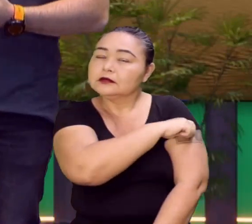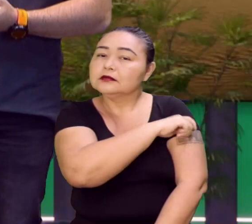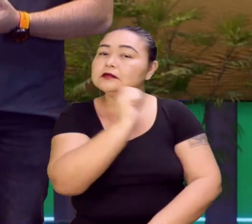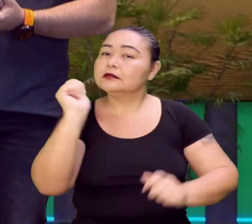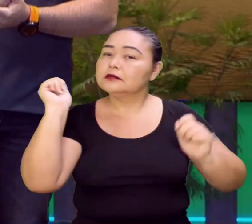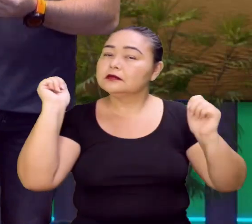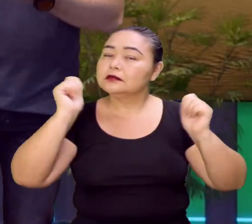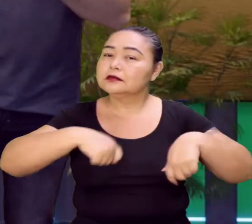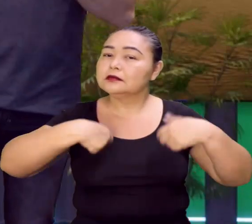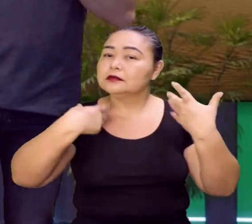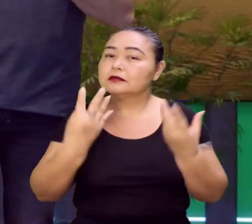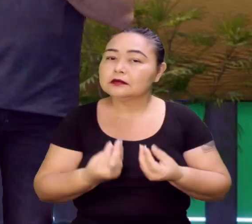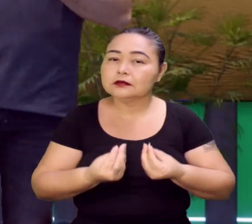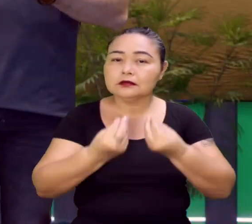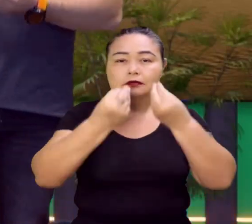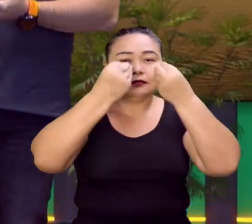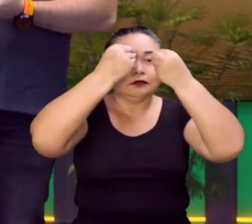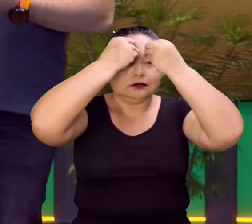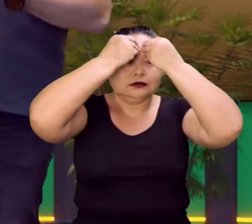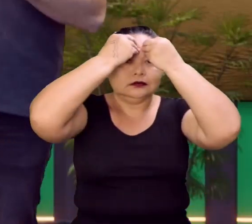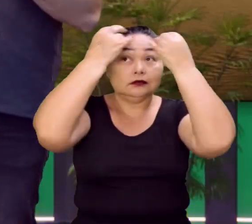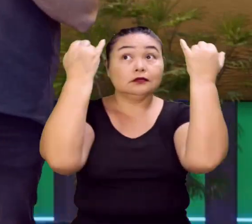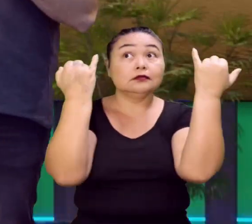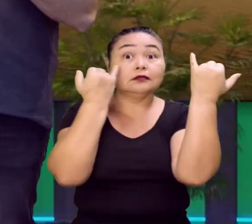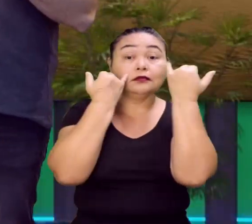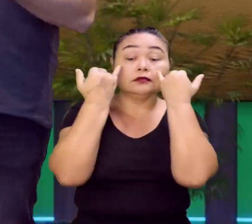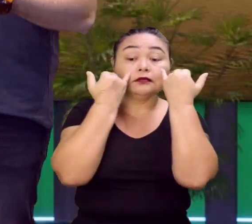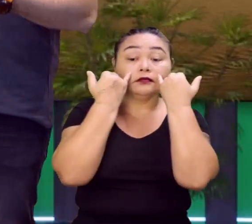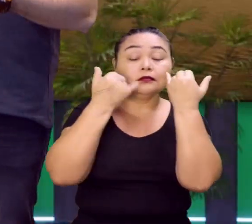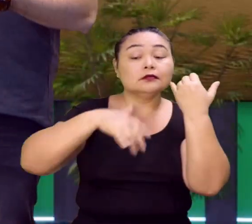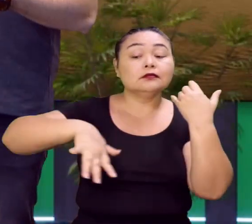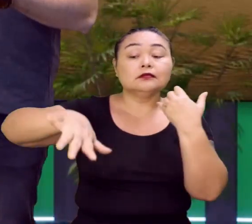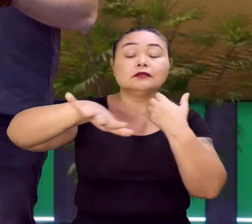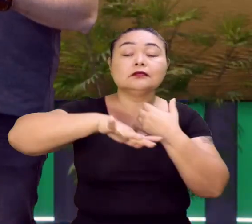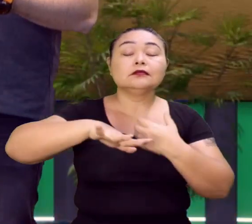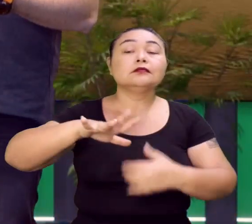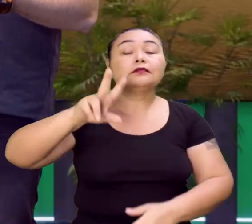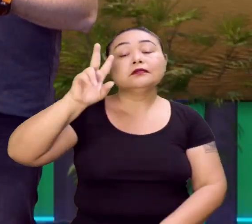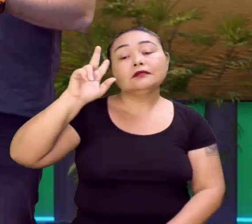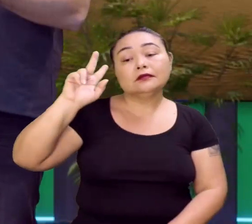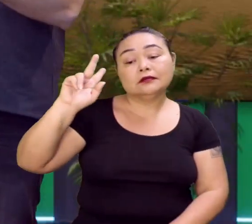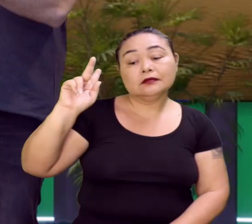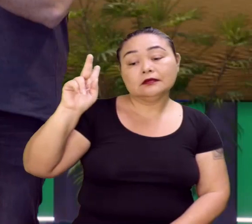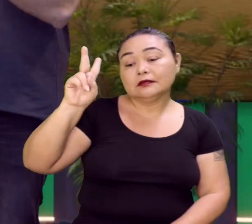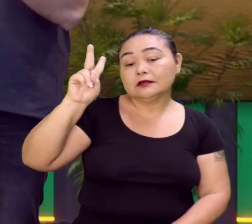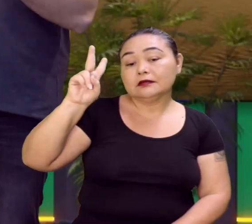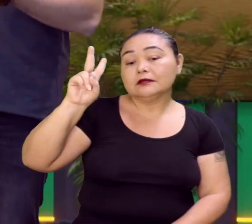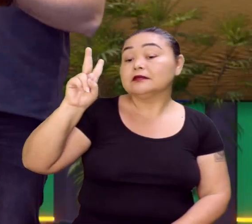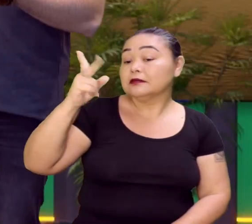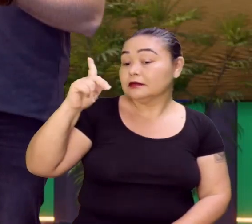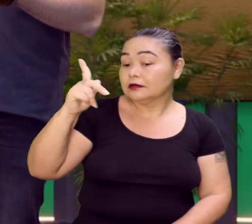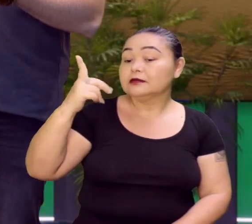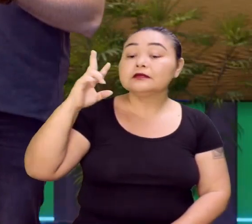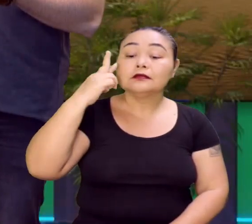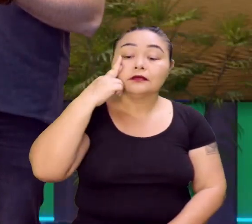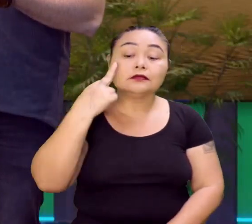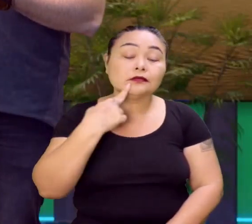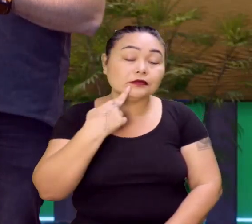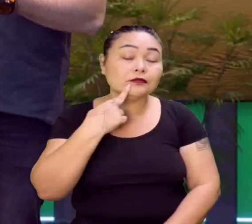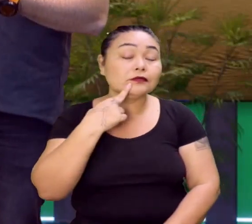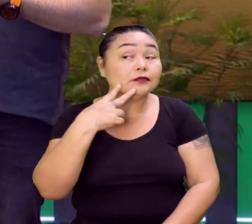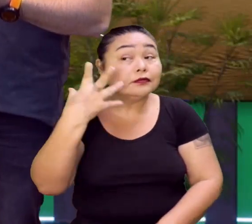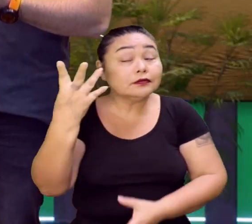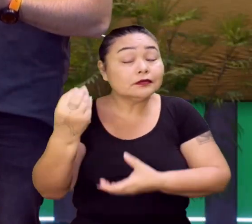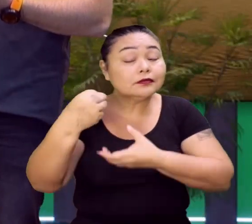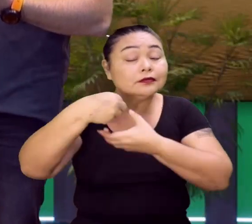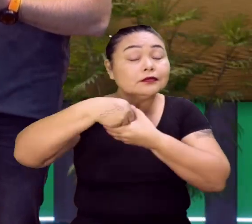poder realmente guardar essas informações das aulas de geografia de Rondônia como um bem tão precioso, né, professor Jorge? Que vai